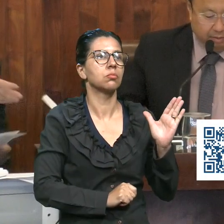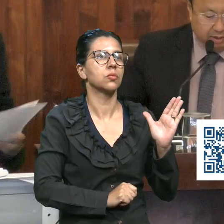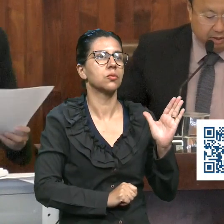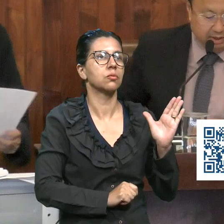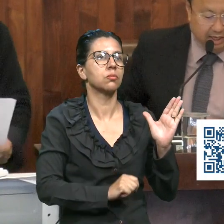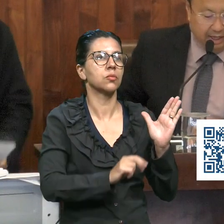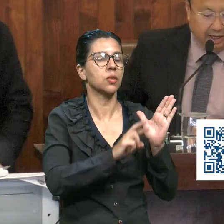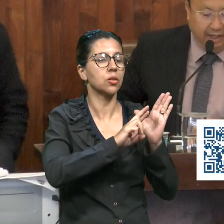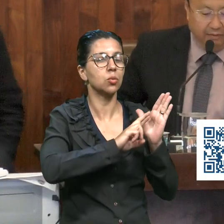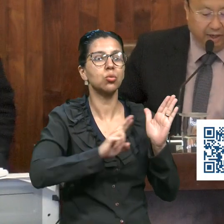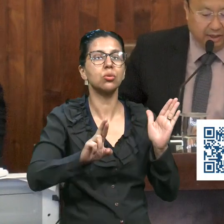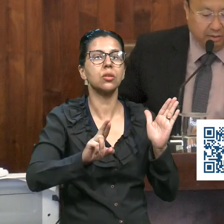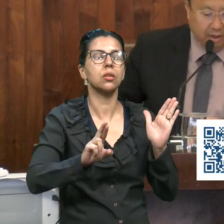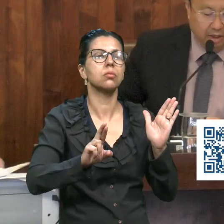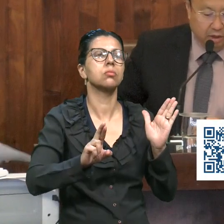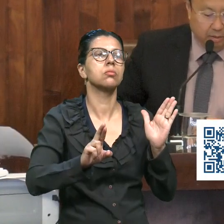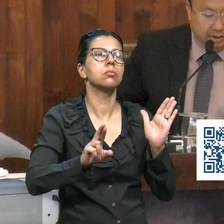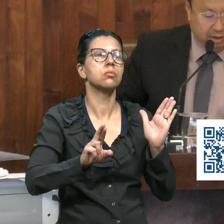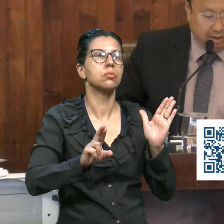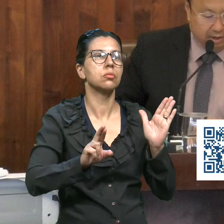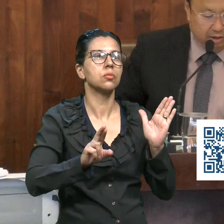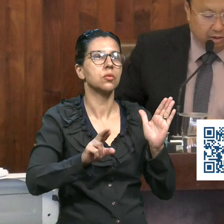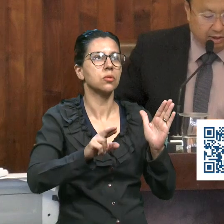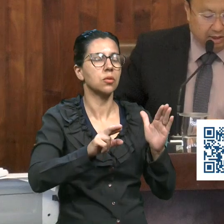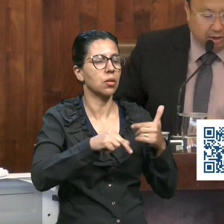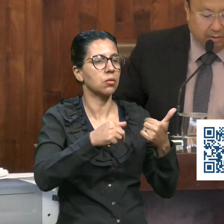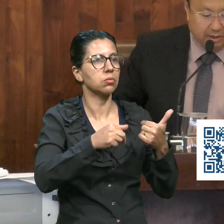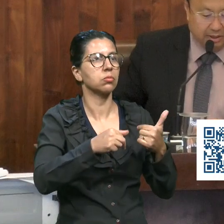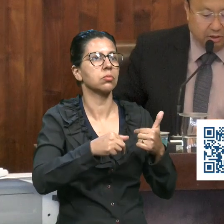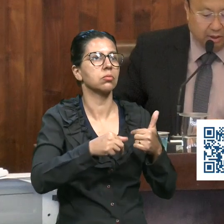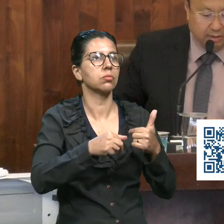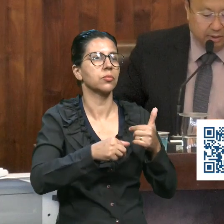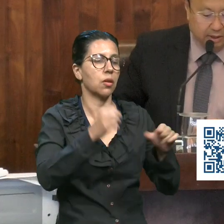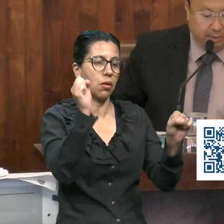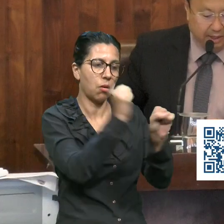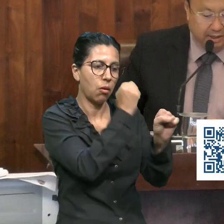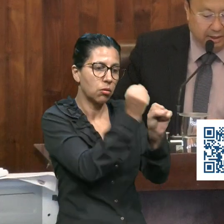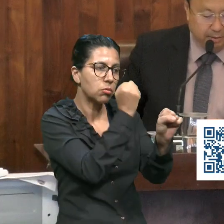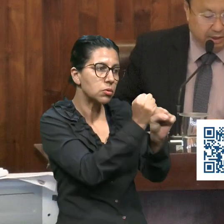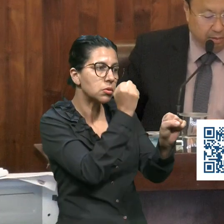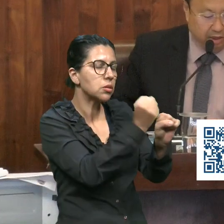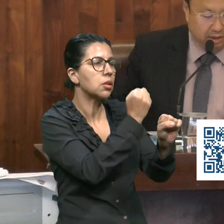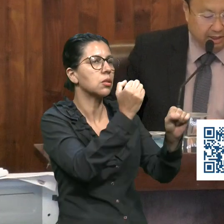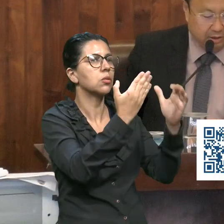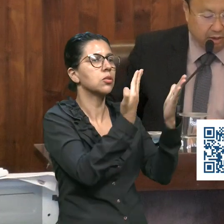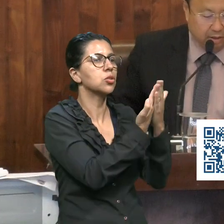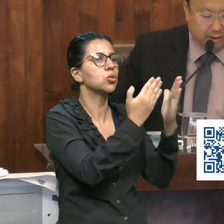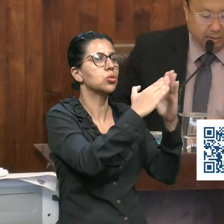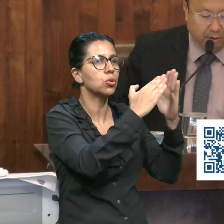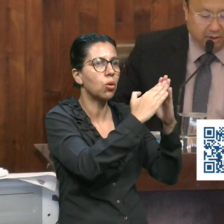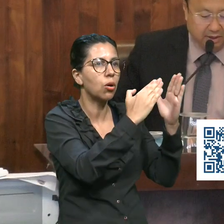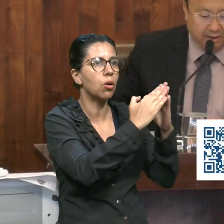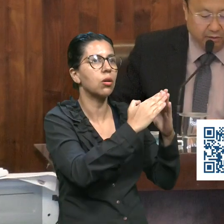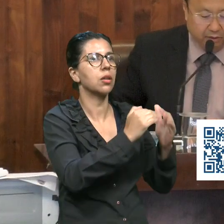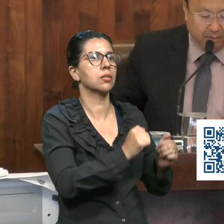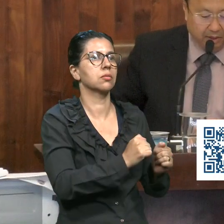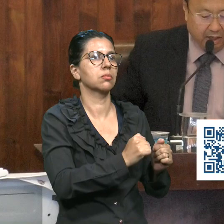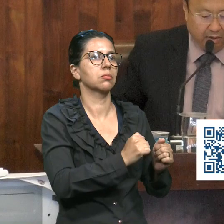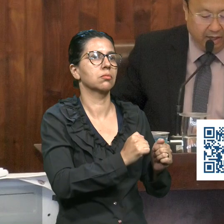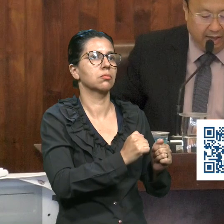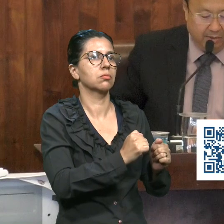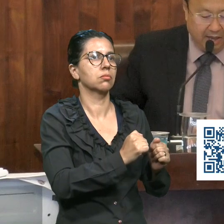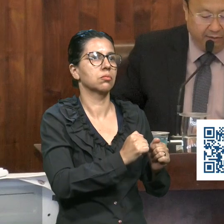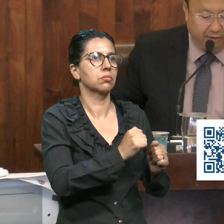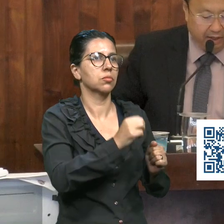às informações que requerem e versam sobre a situação de todas as obras nas escolas municipais, especialmente nas Escolas Municipais de Ensino